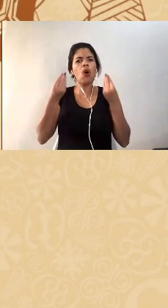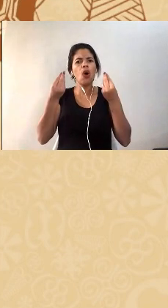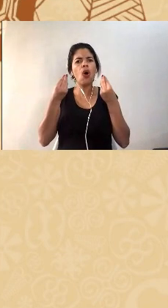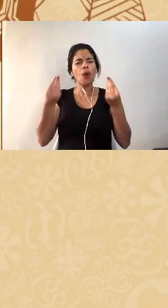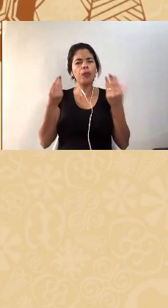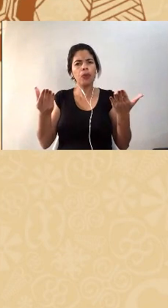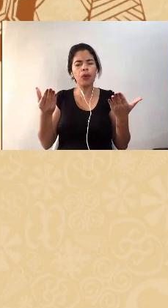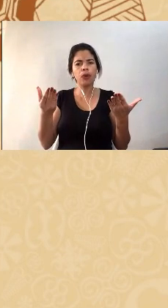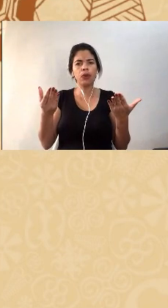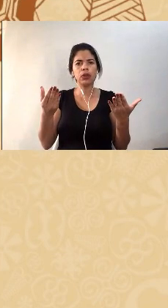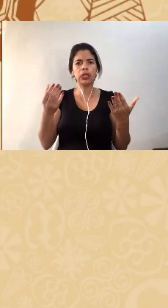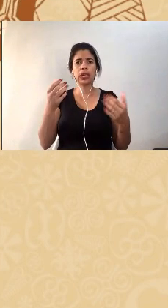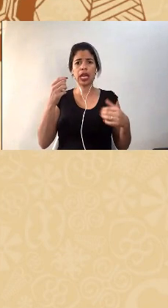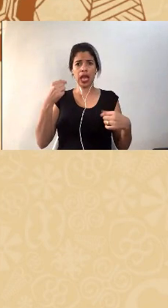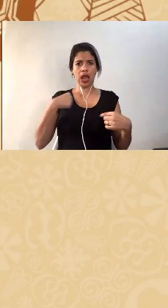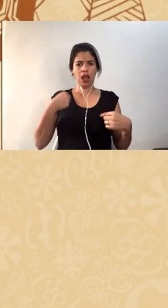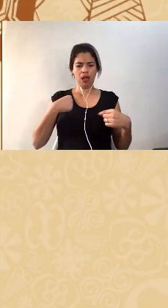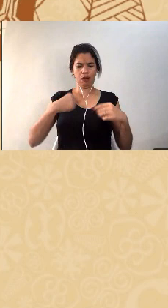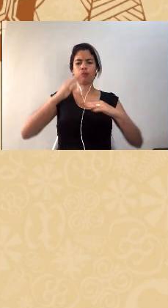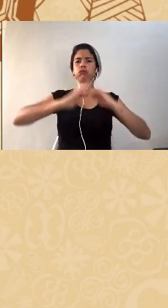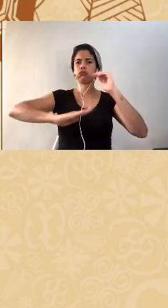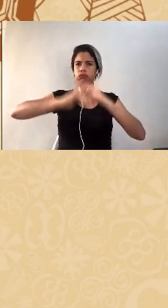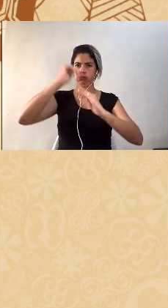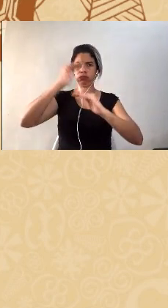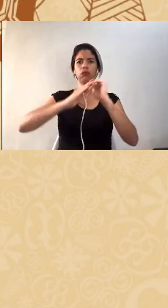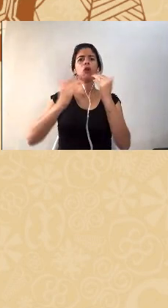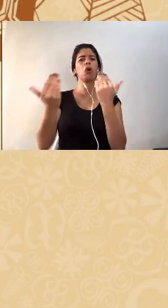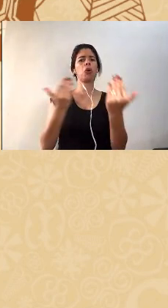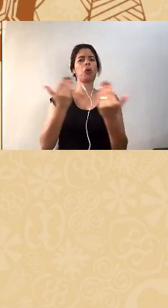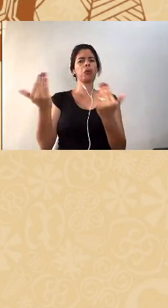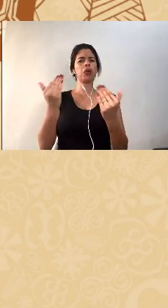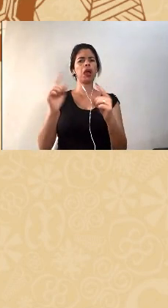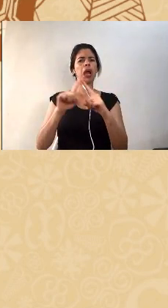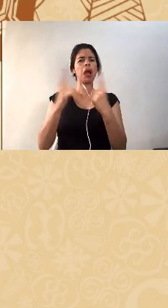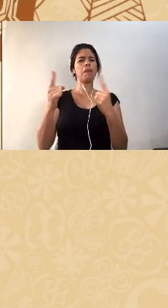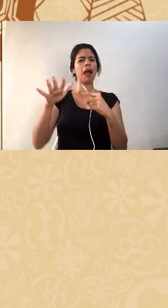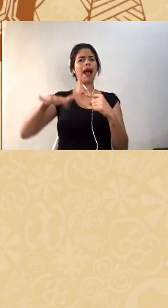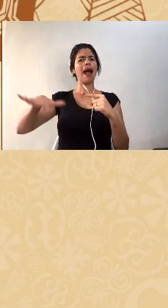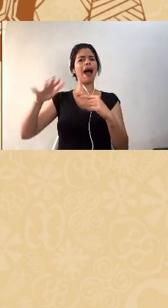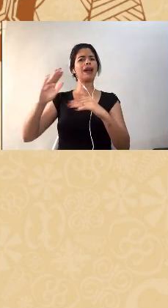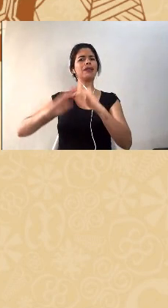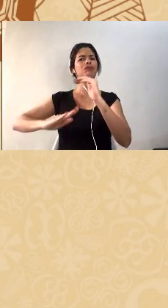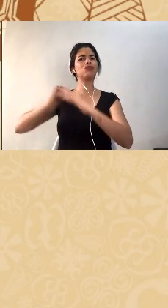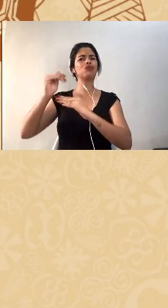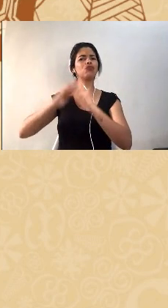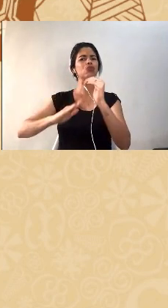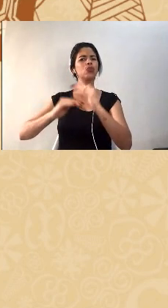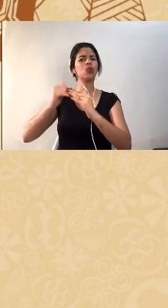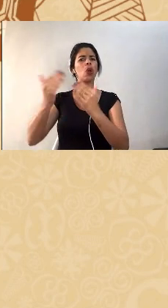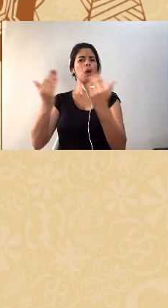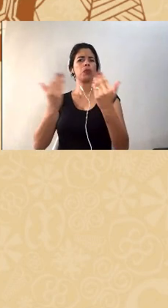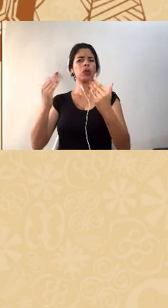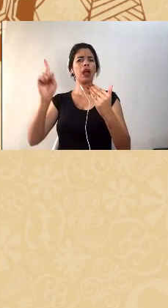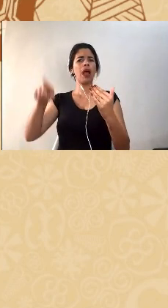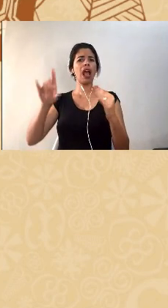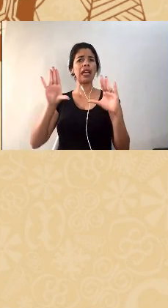se eu sou profissional de psicologia, e se a psicologia é uma ciência universal?